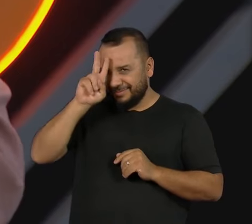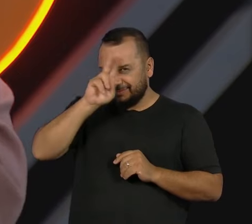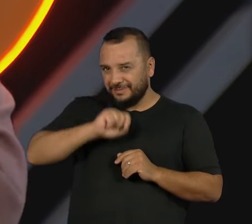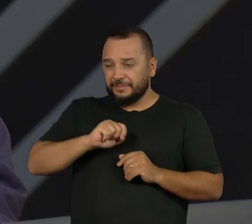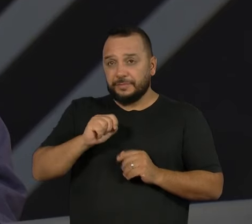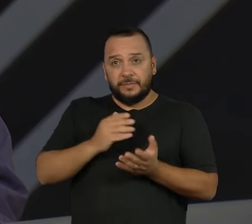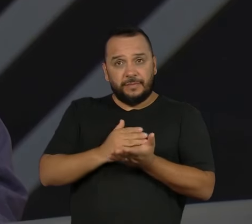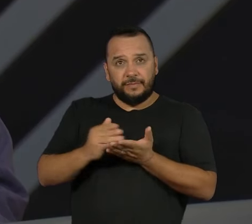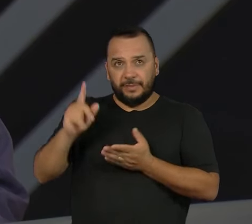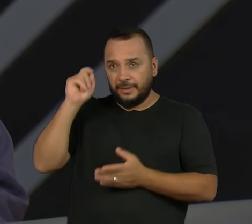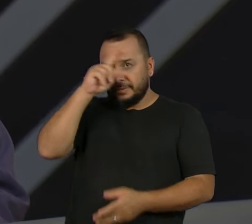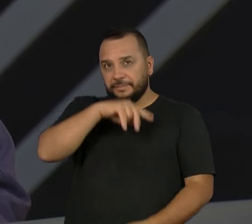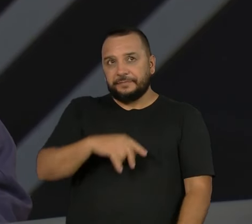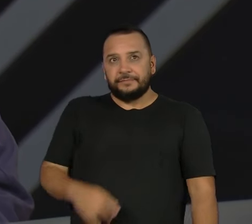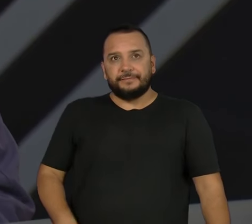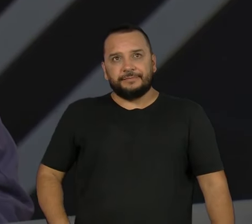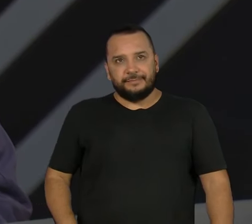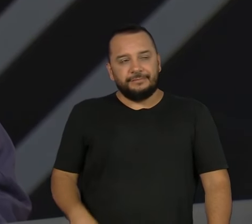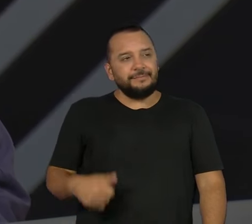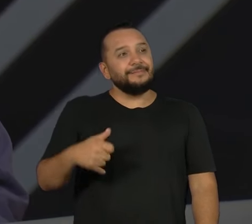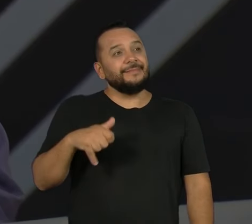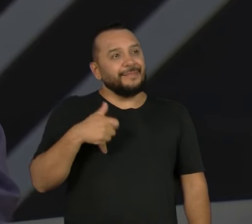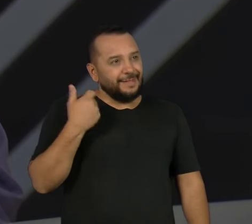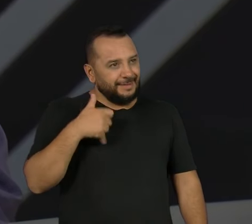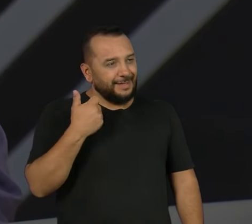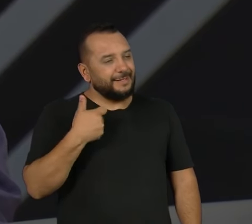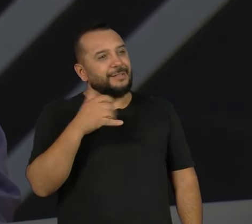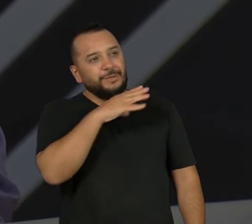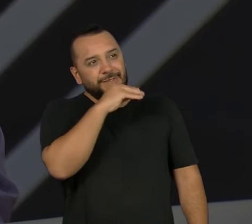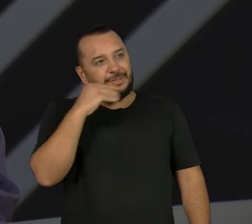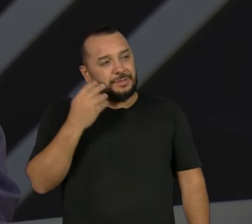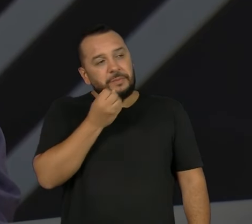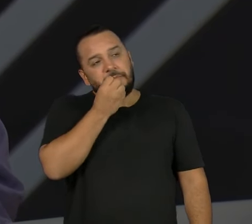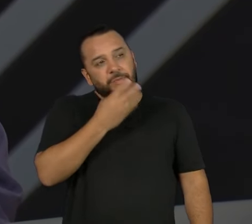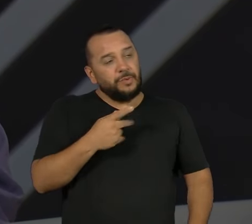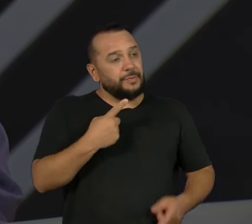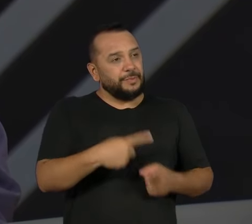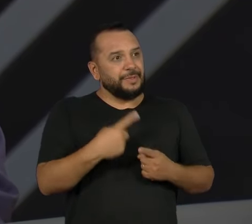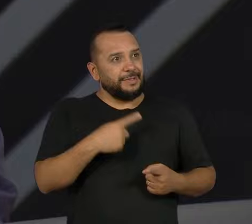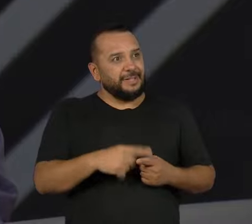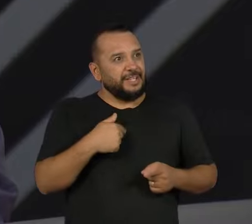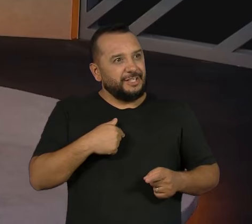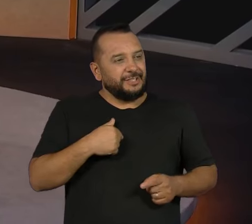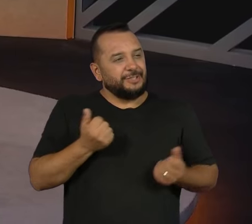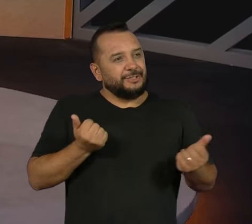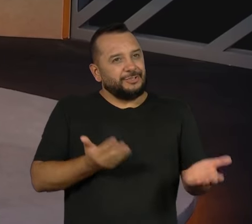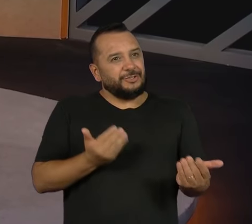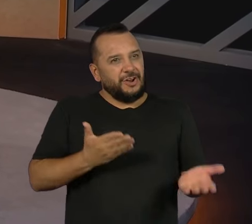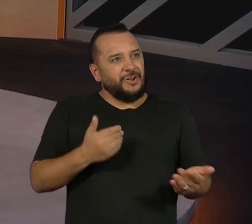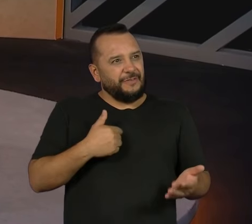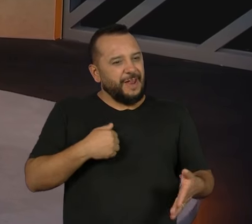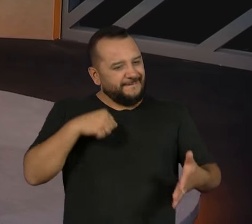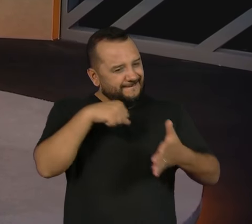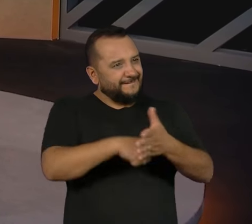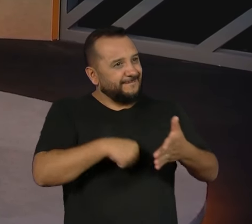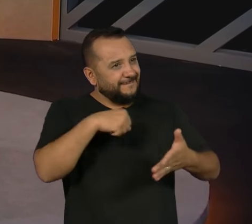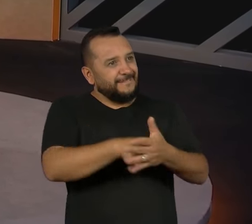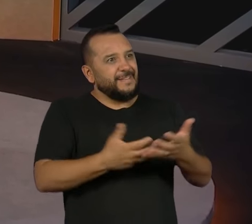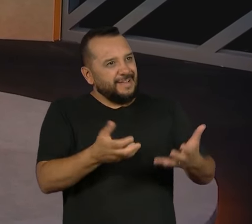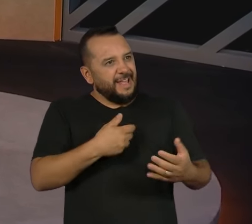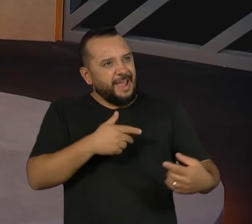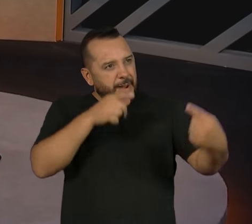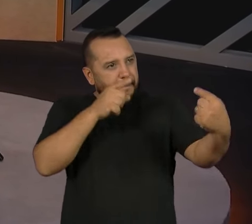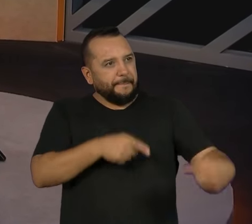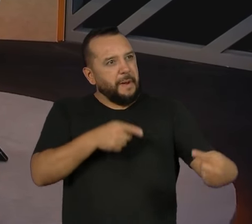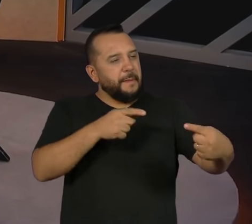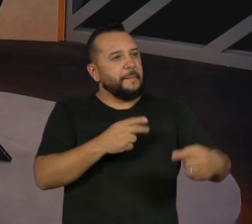foi difícil? A idade favorecia, porque você nesse impulso juvenil, então você quer enfrentar a